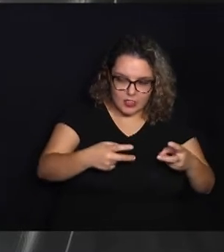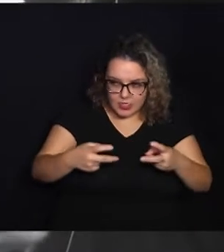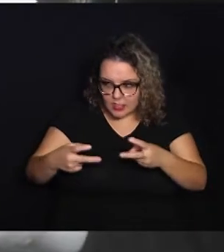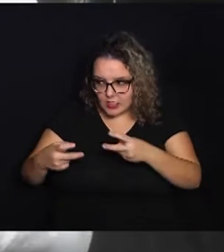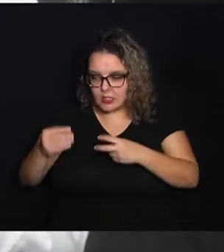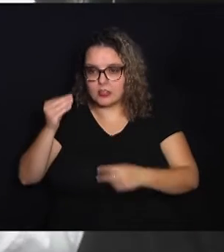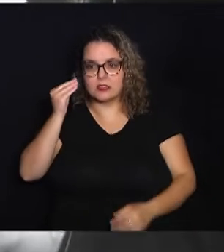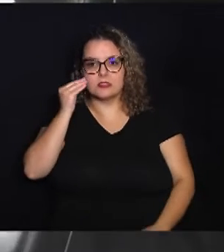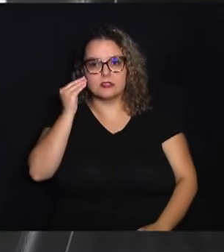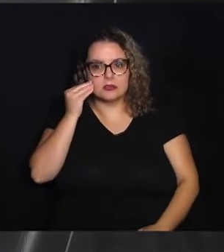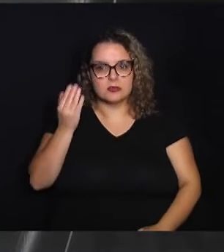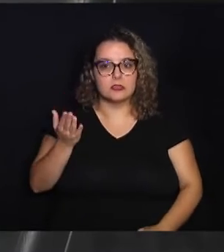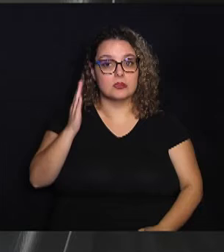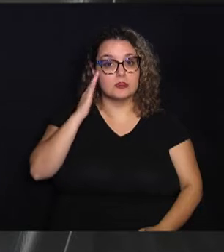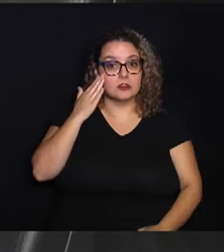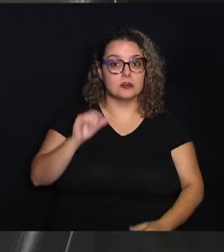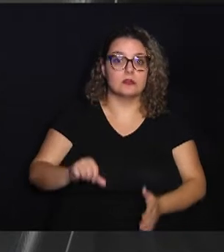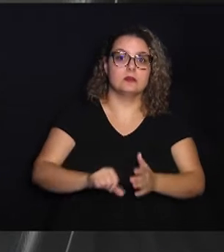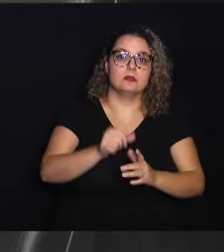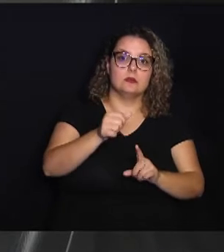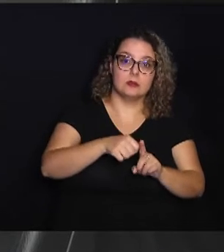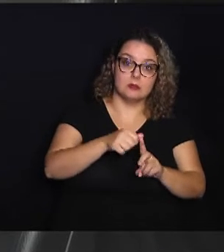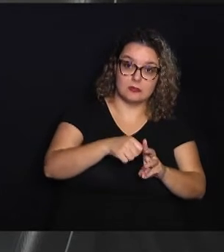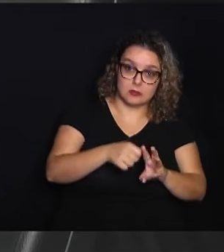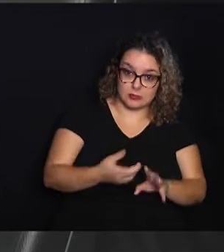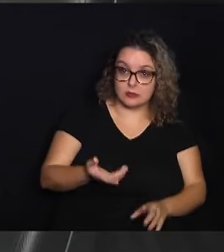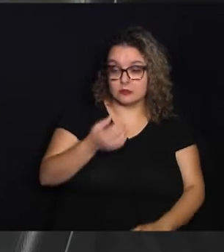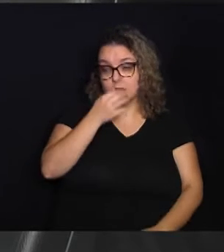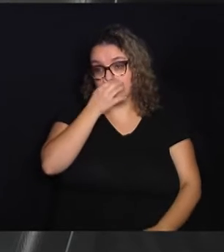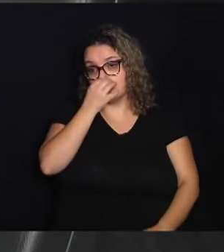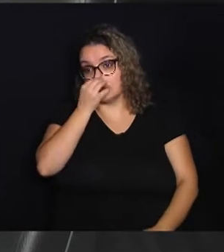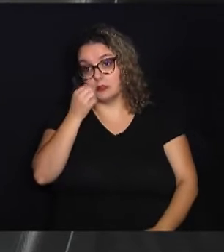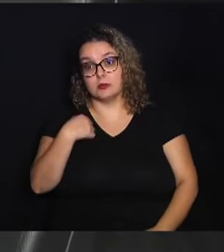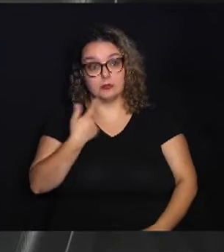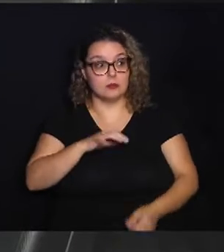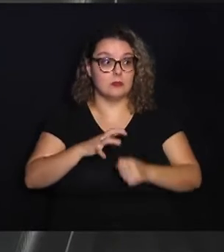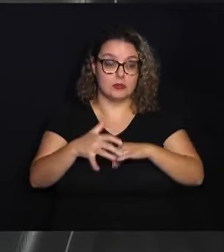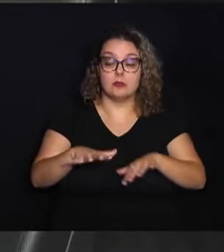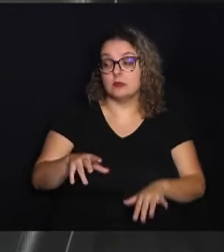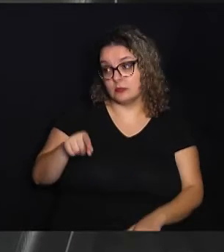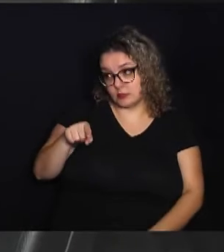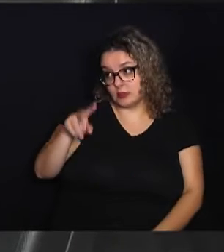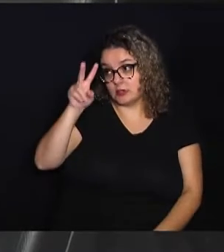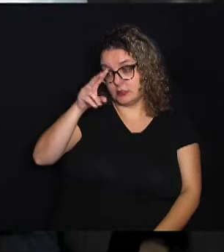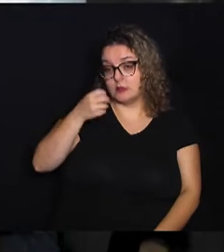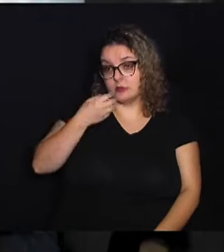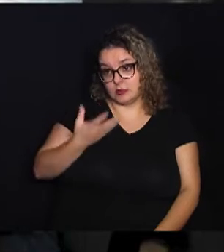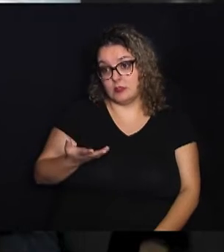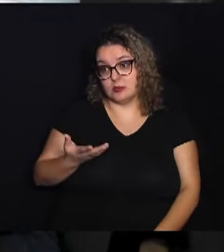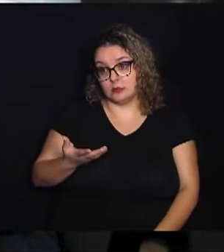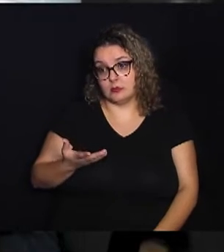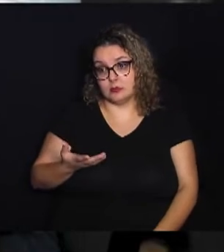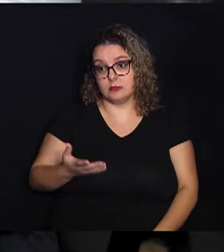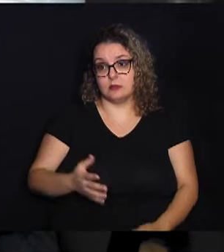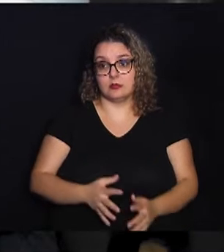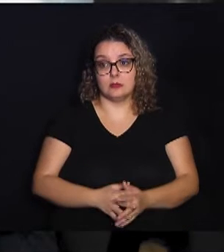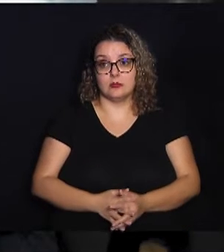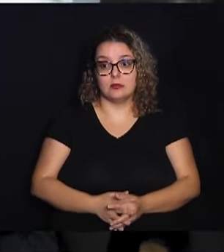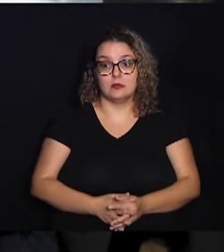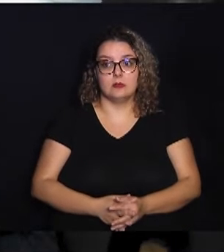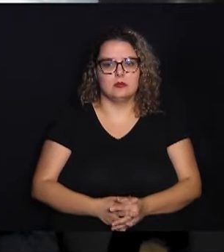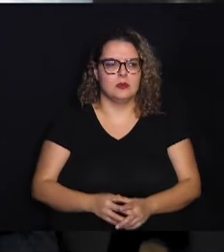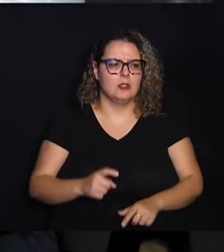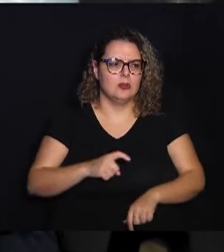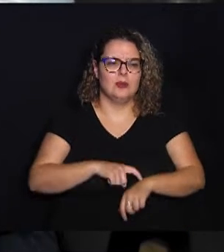entender nos primeiros momentos, primeiros meses. Né? A gente estava em pandemia, você lembrou bem disso. Era um cenário